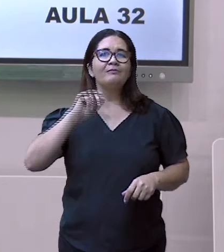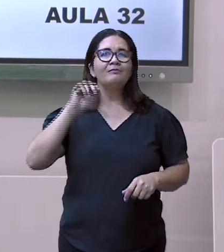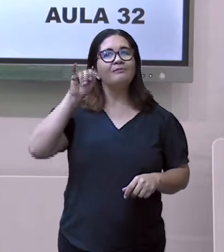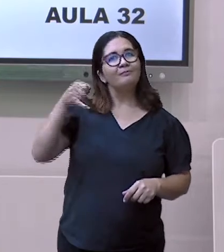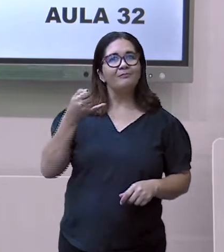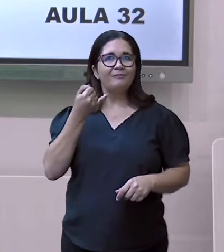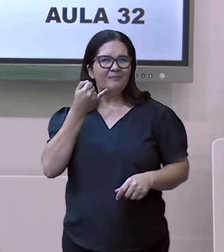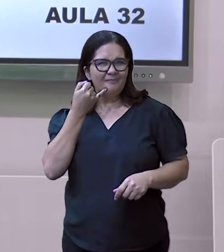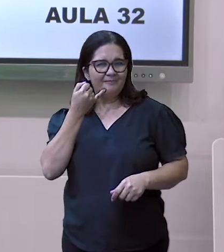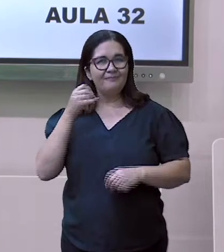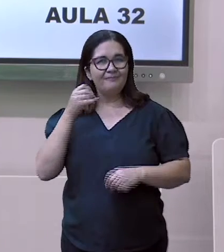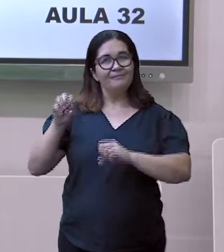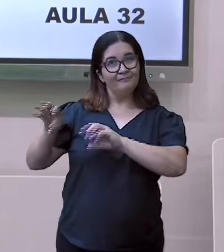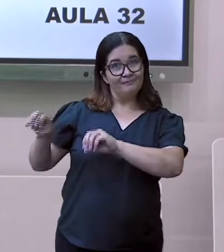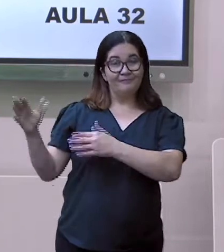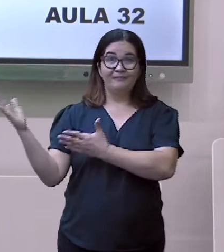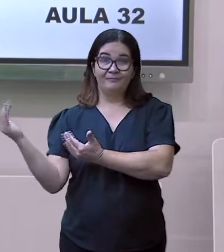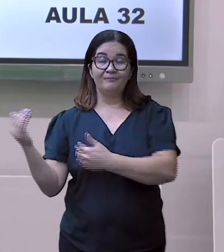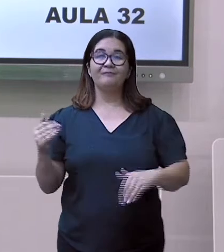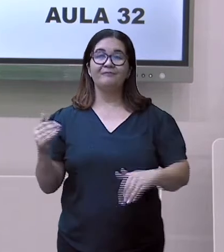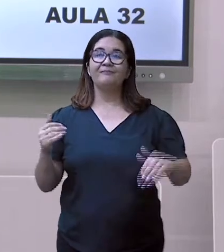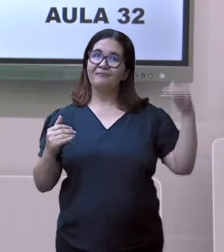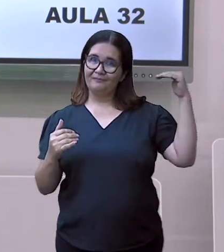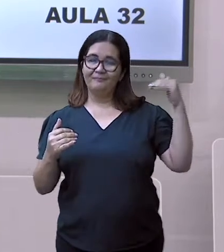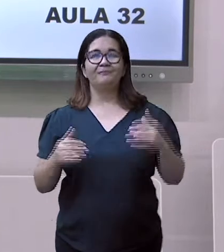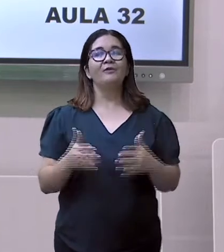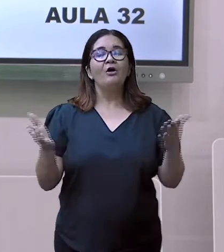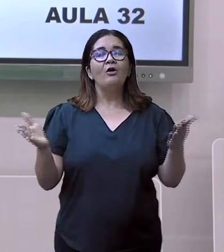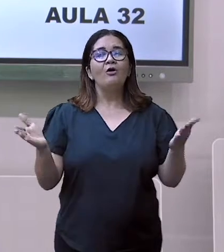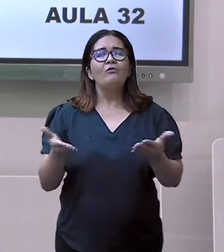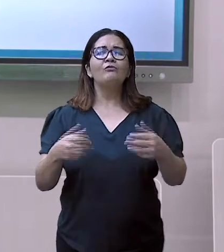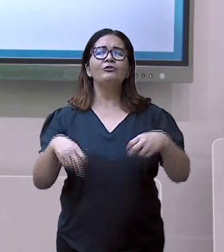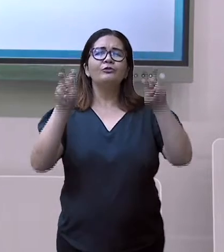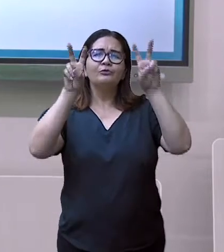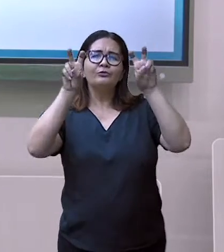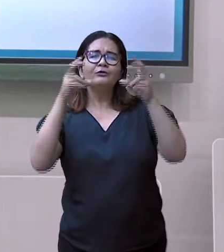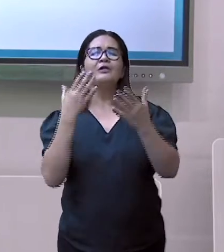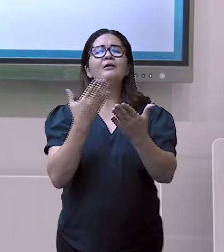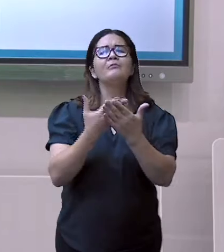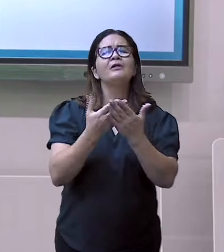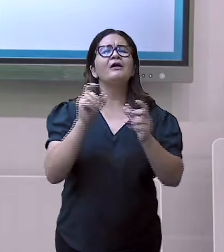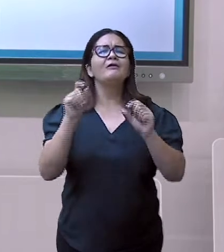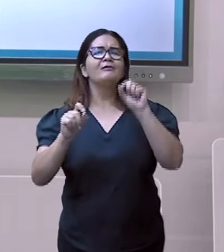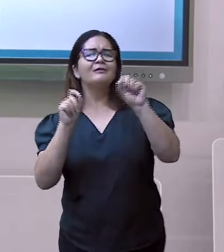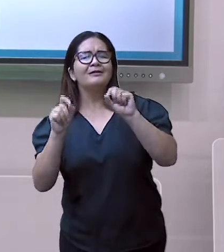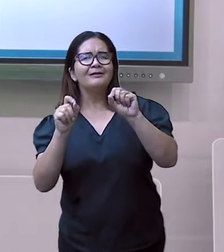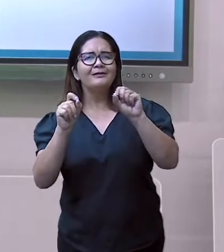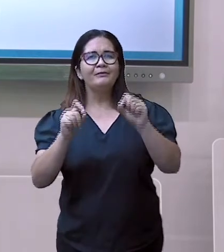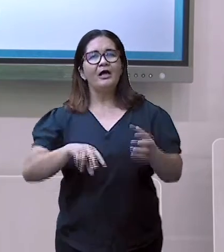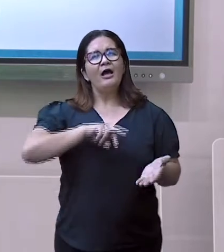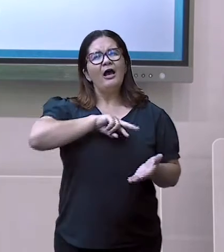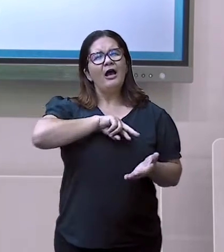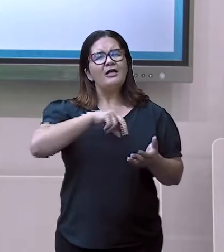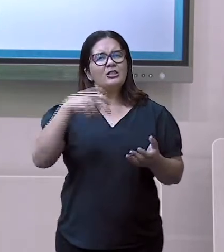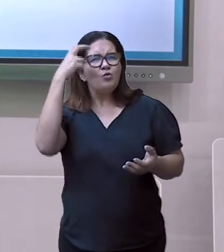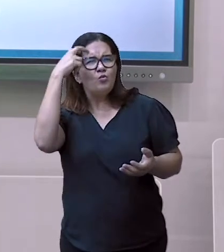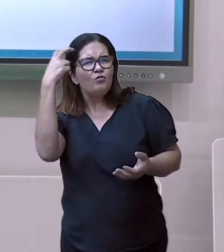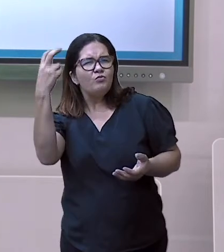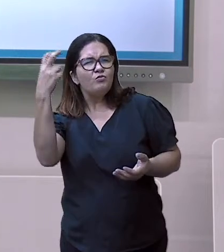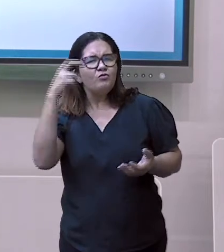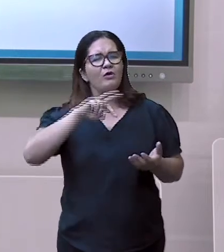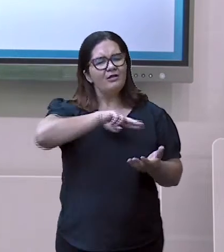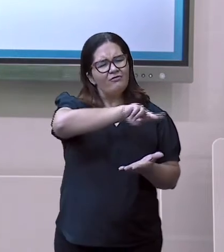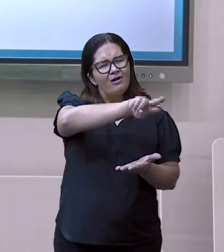da Educação de Jovens e Adultos. Na nossa aula de hoje, falaremos sobre as muitas culturas existentes em